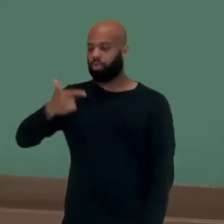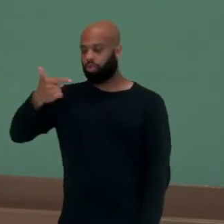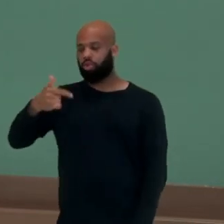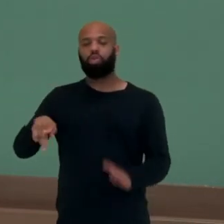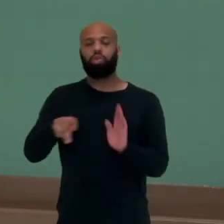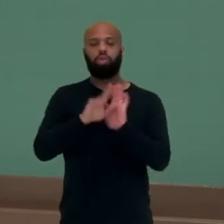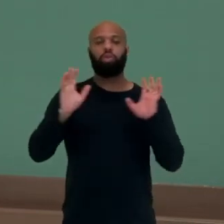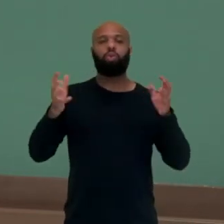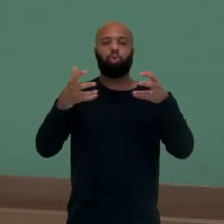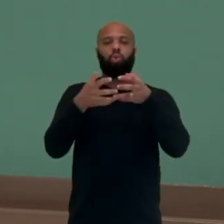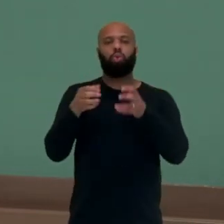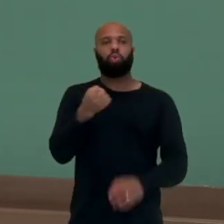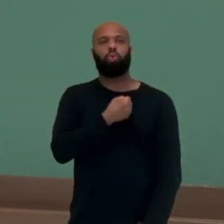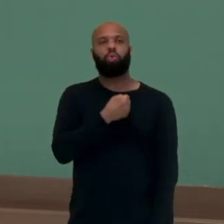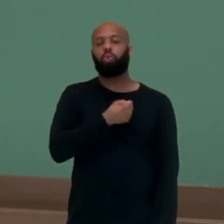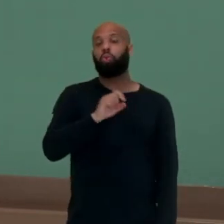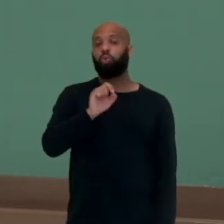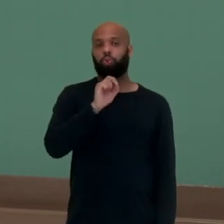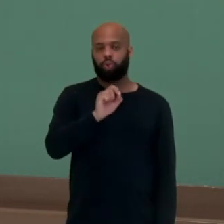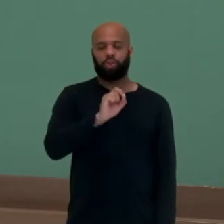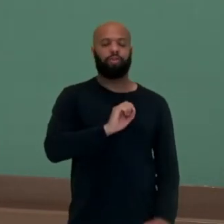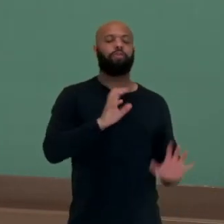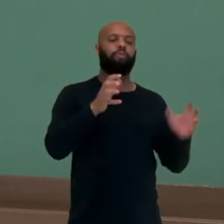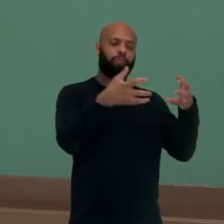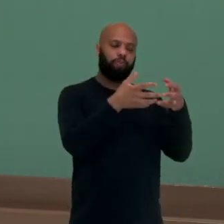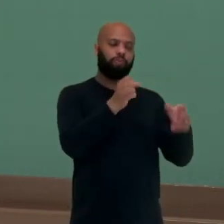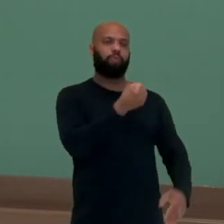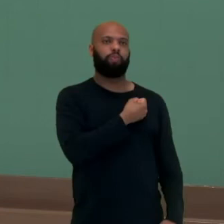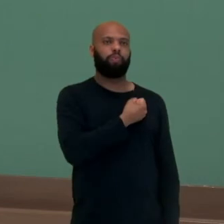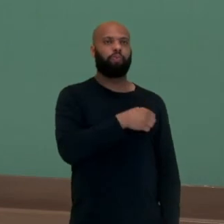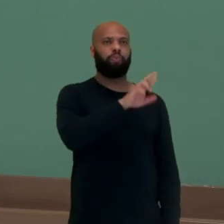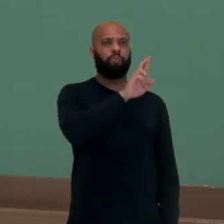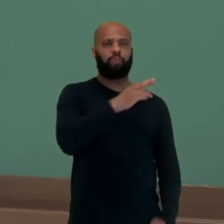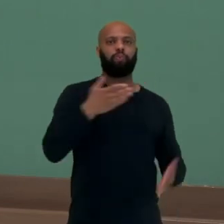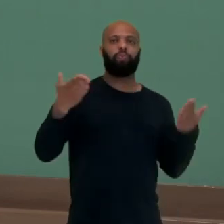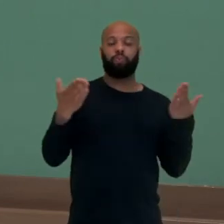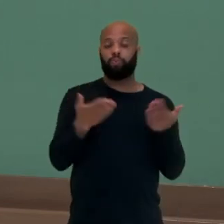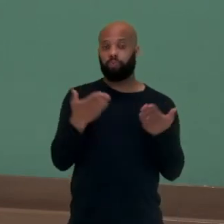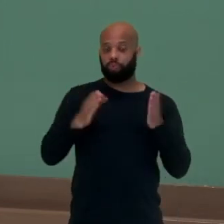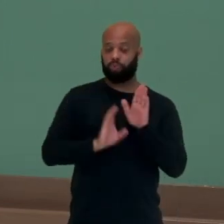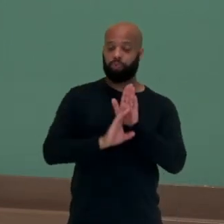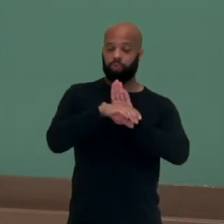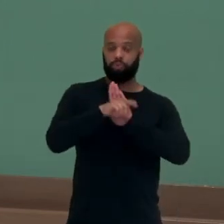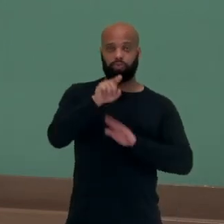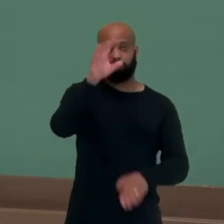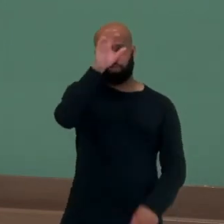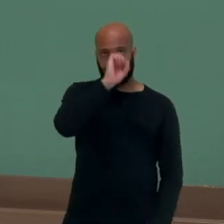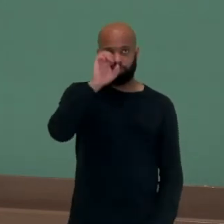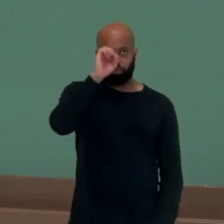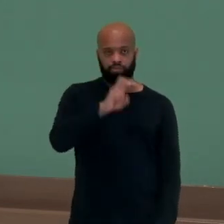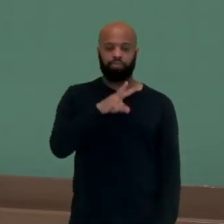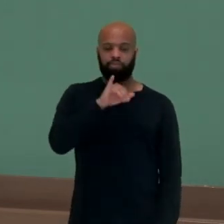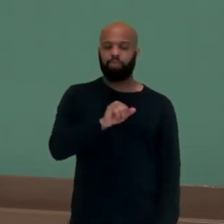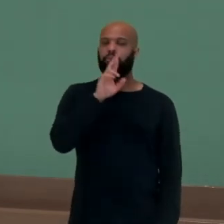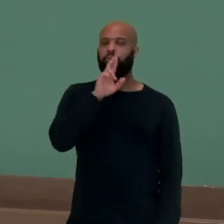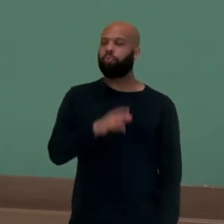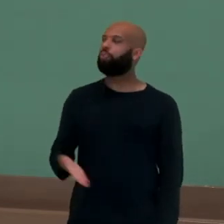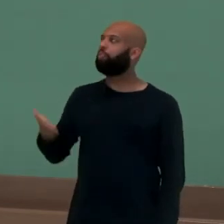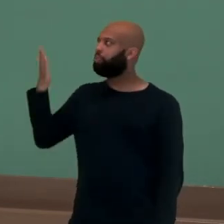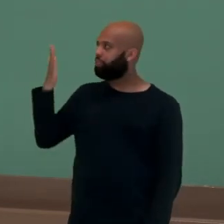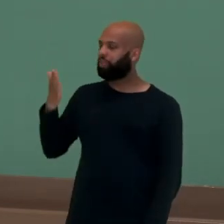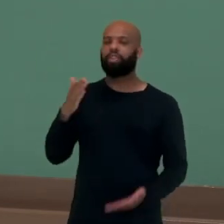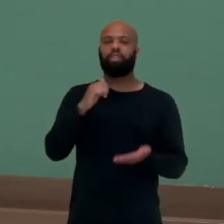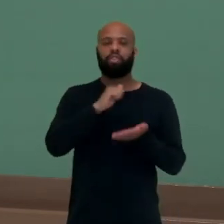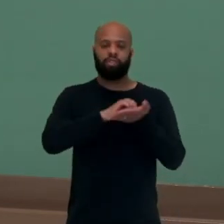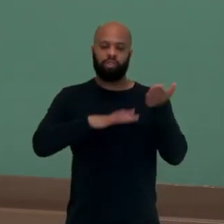ao conjunto dos números reais. Vamos agora, com este conceito, resolver a nossa